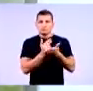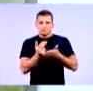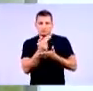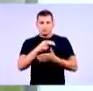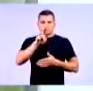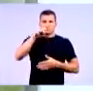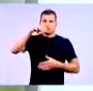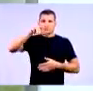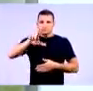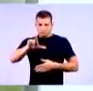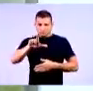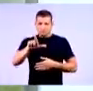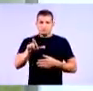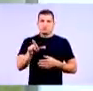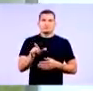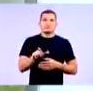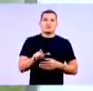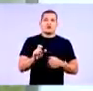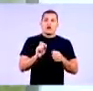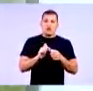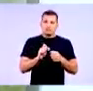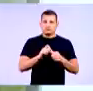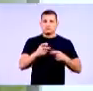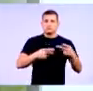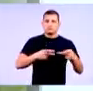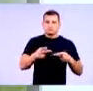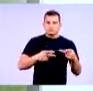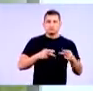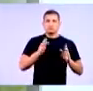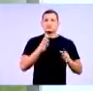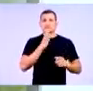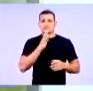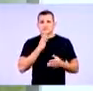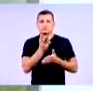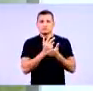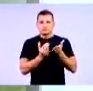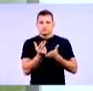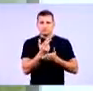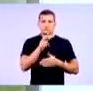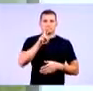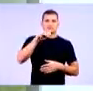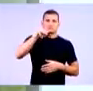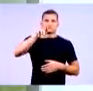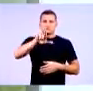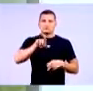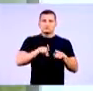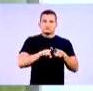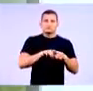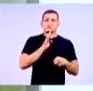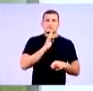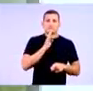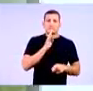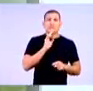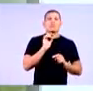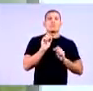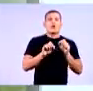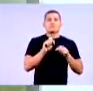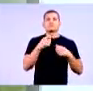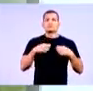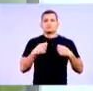conheceu aí alguns diagramas da UML e a gente conheceu ali os passos que são necessários para que a gente possa